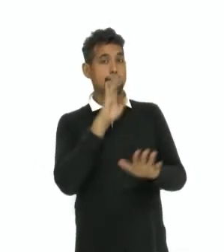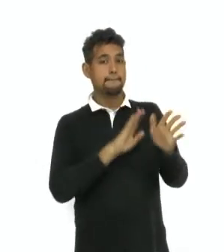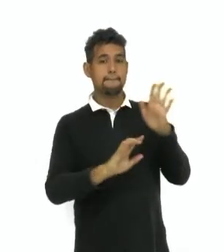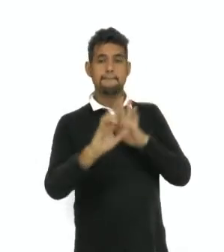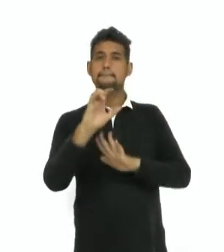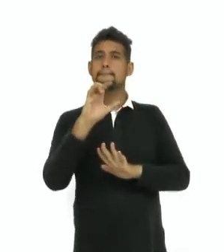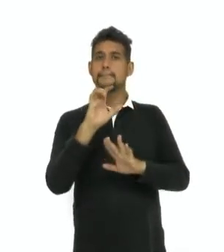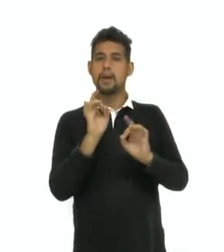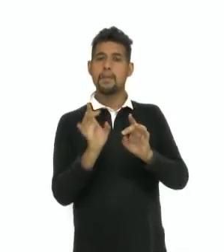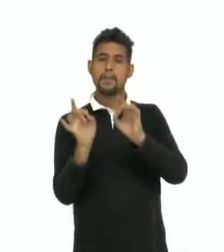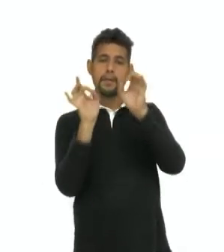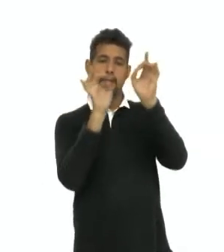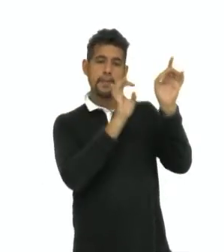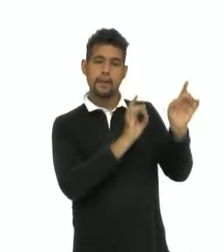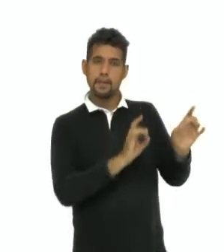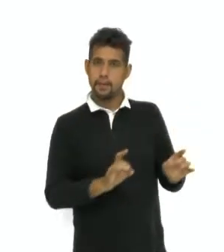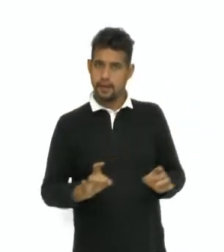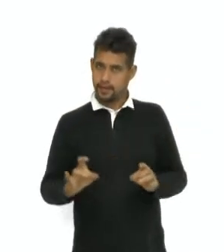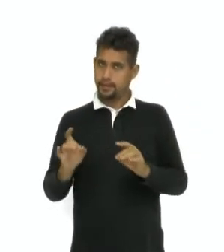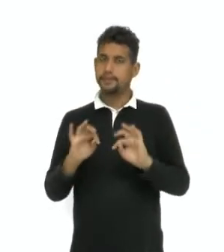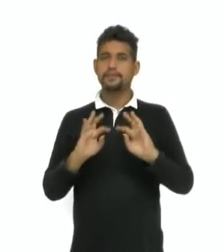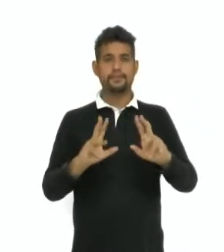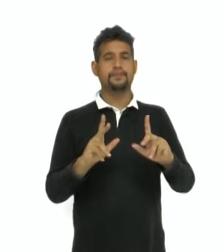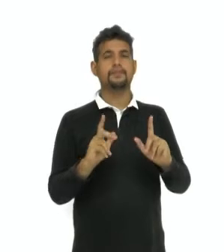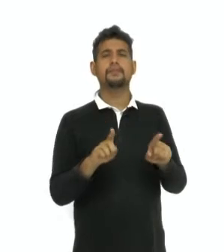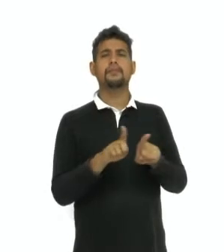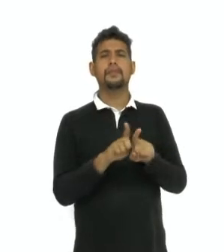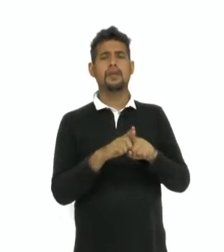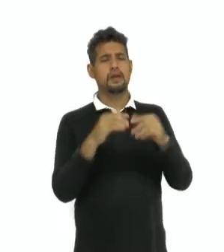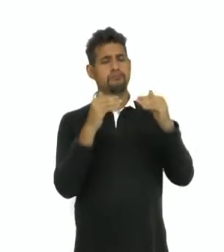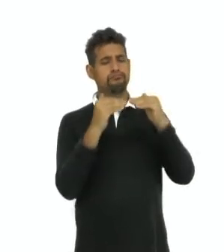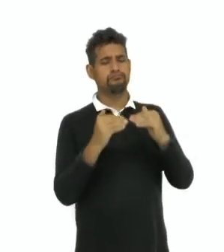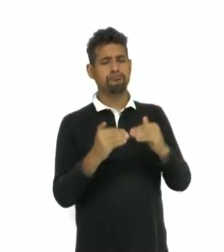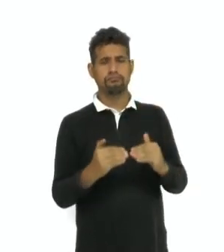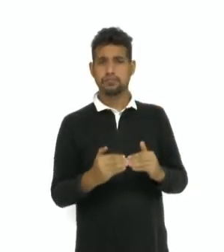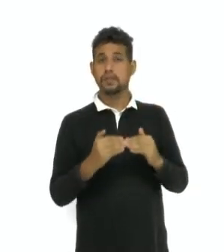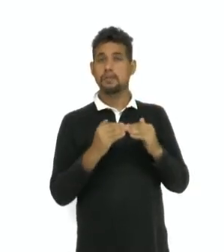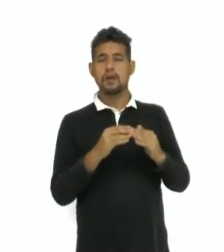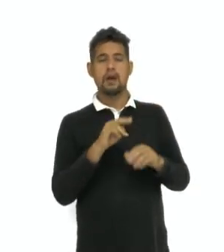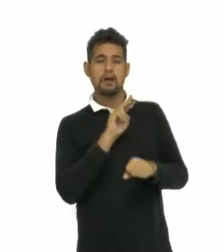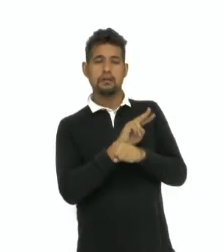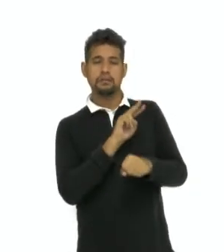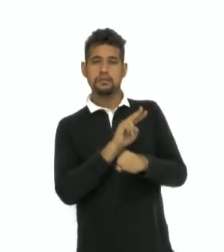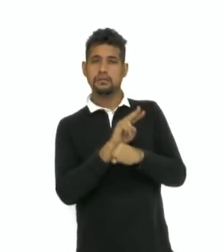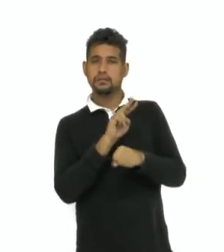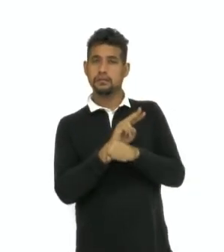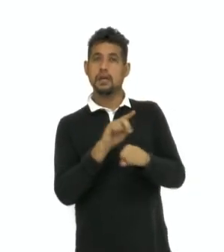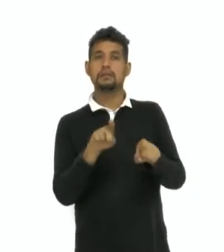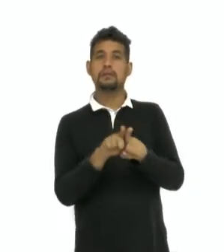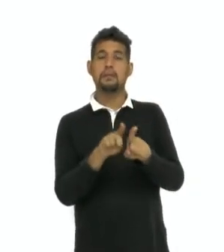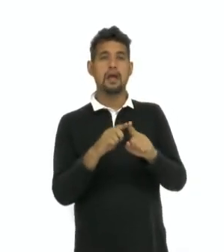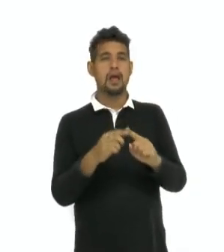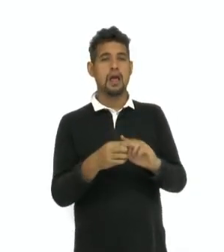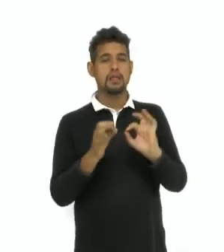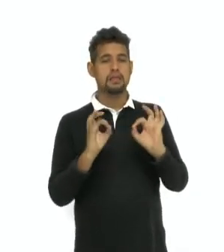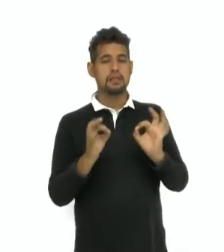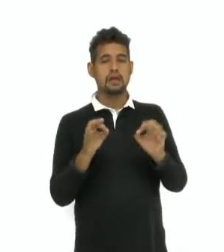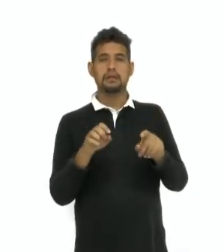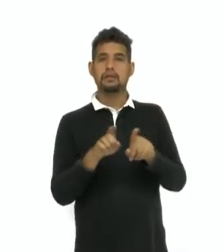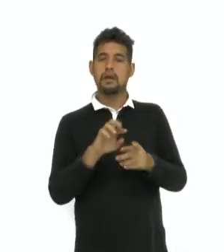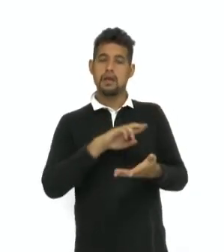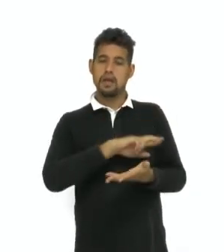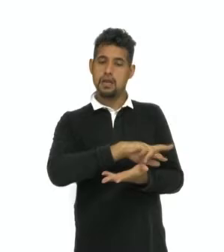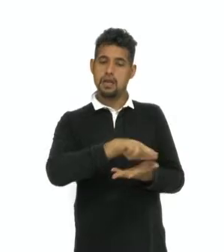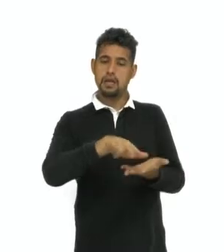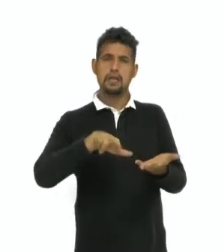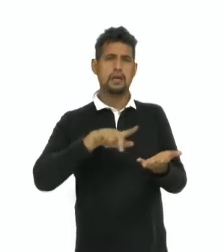baterias comercializadas no território nacional, e os critérios e os padrões para o seu gerenciamento ambiental adequado e dá outras